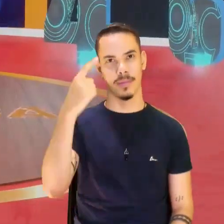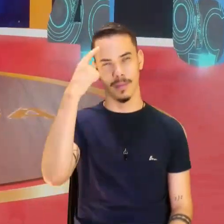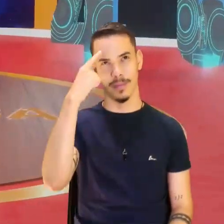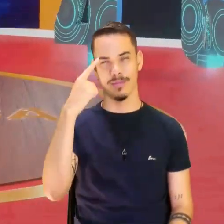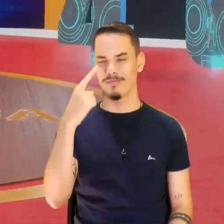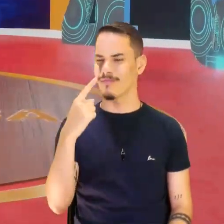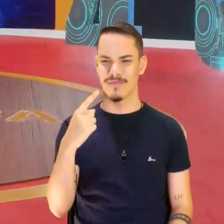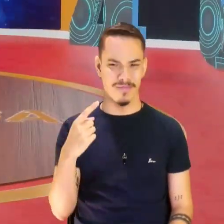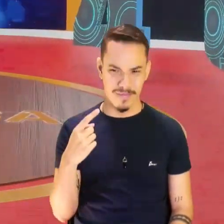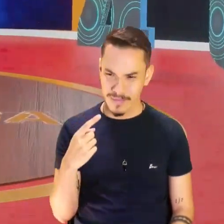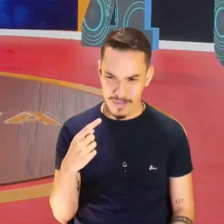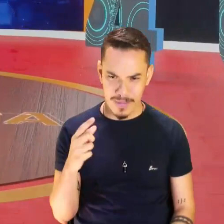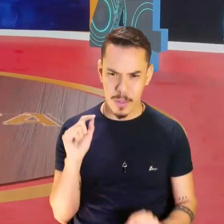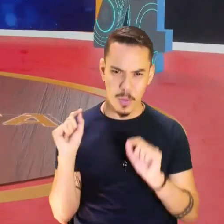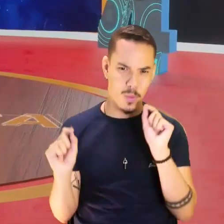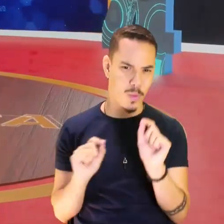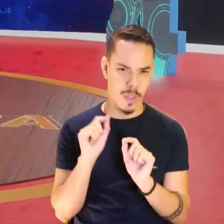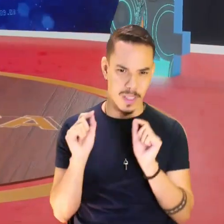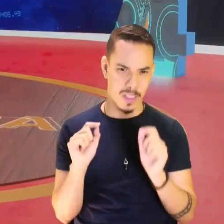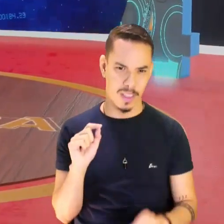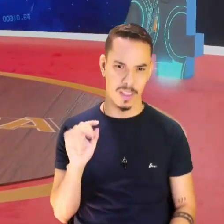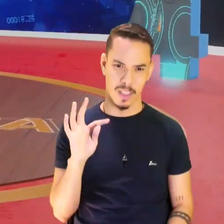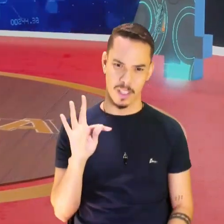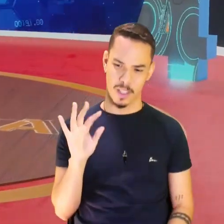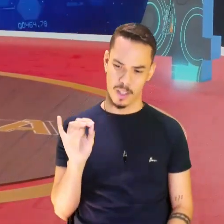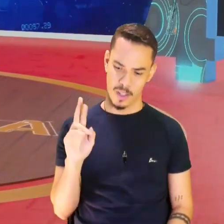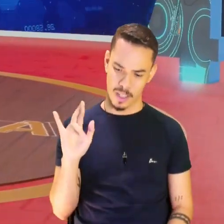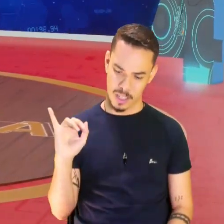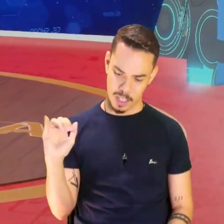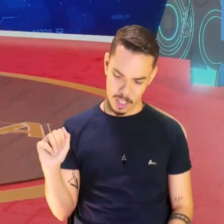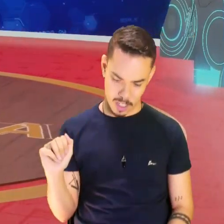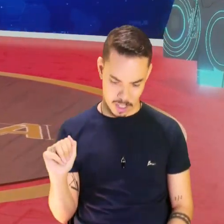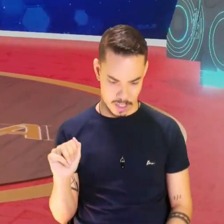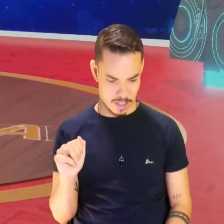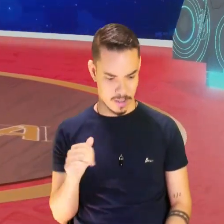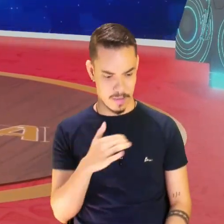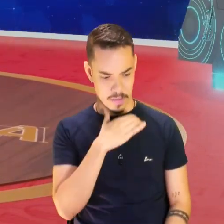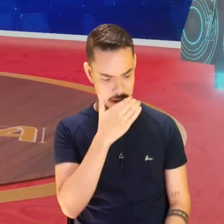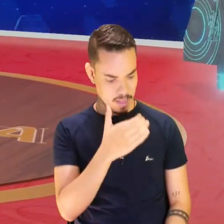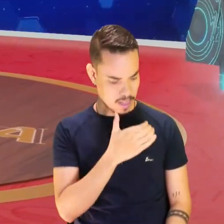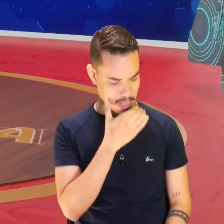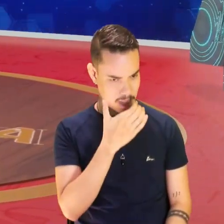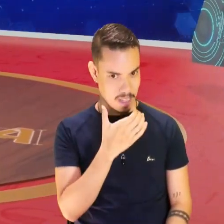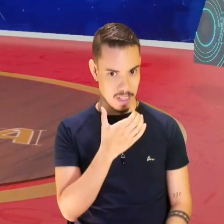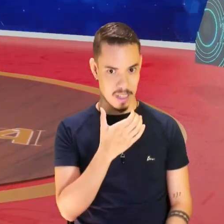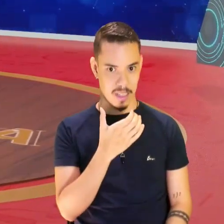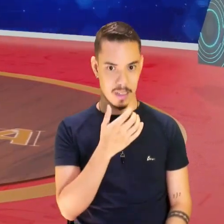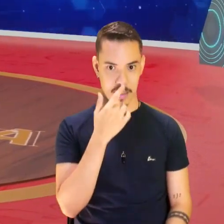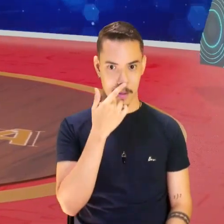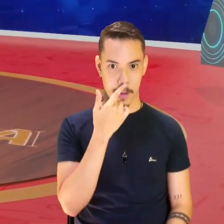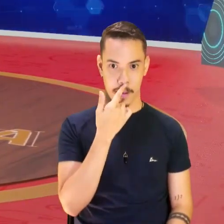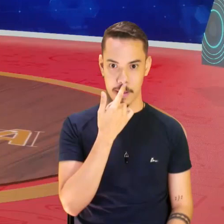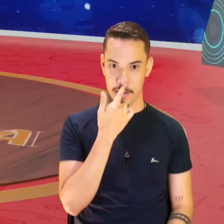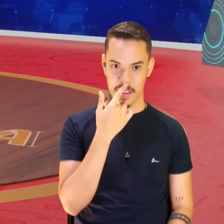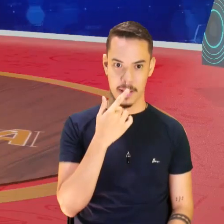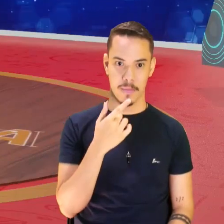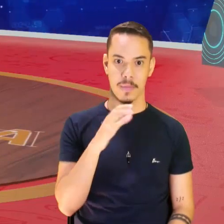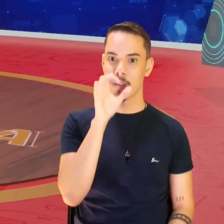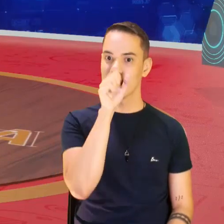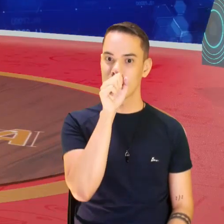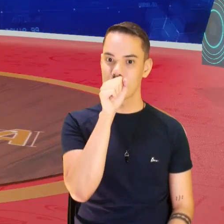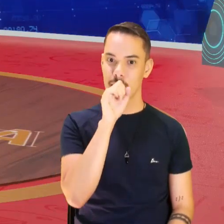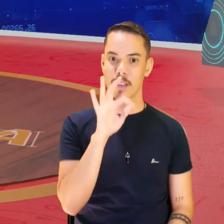aí, né? O que tem a ver? Toranja, não, né? Toranja, maçã e vai dar o preço da que é o preço da Toranja pera. e laranja se parecem, né, no